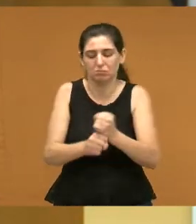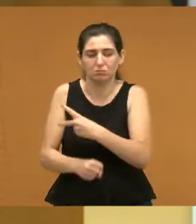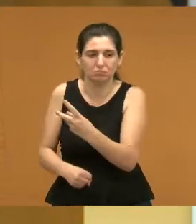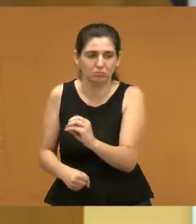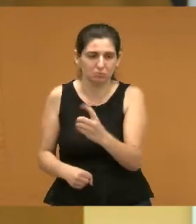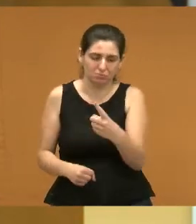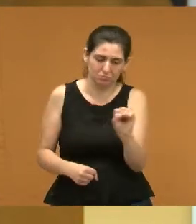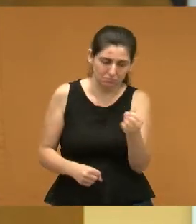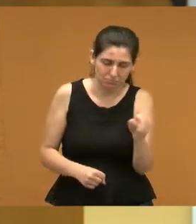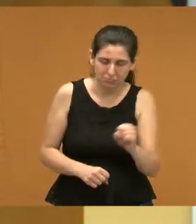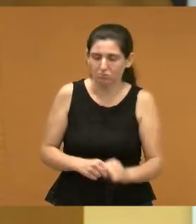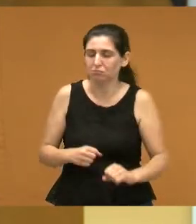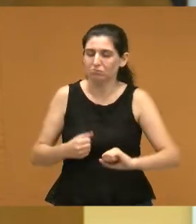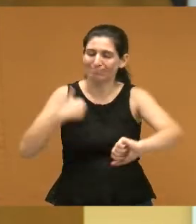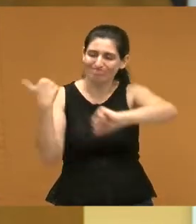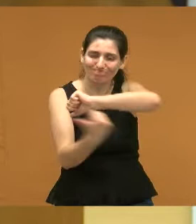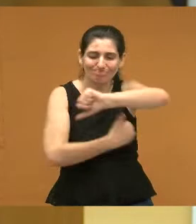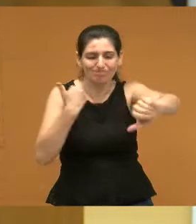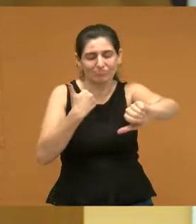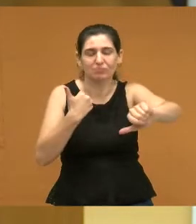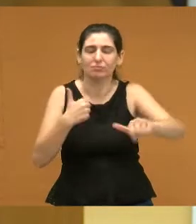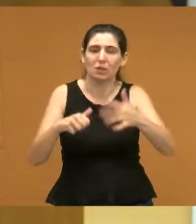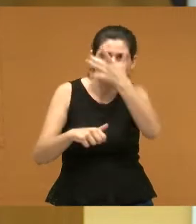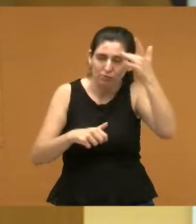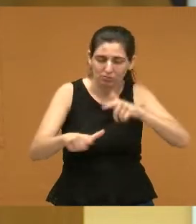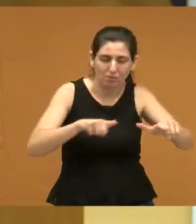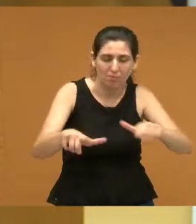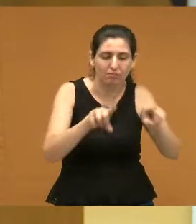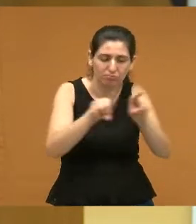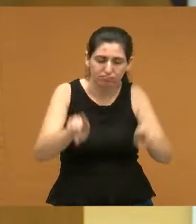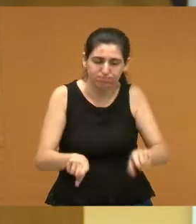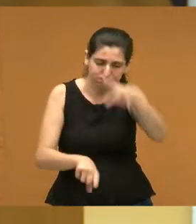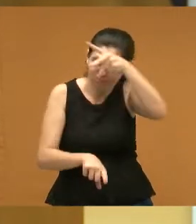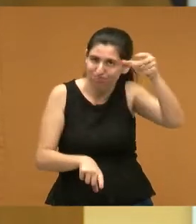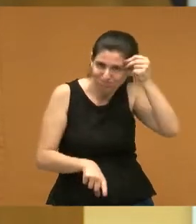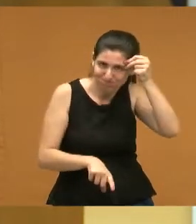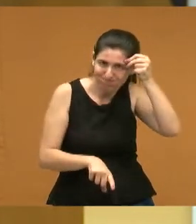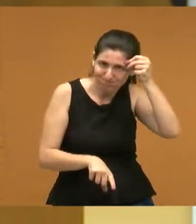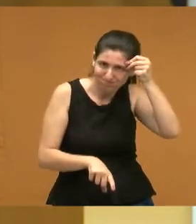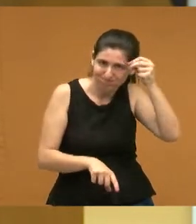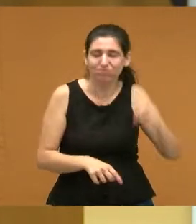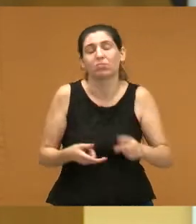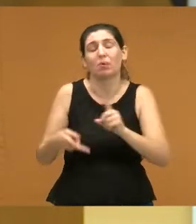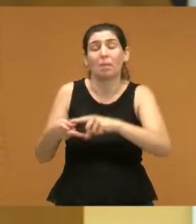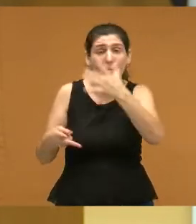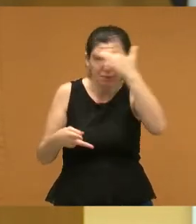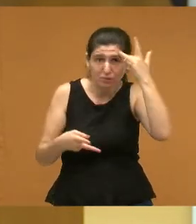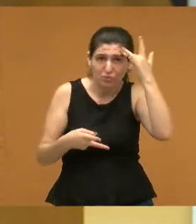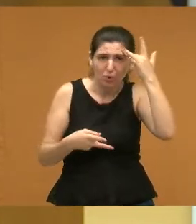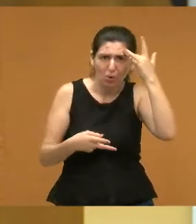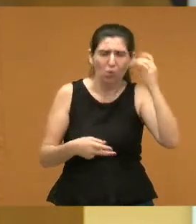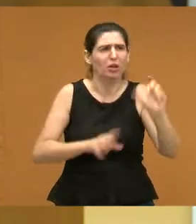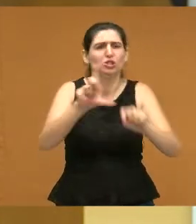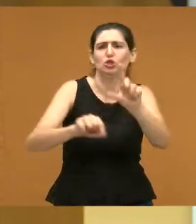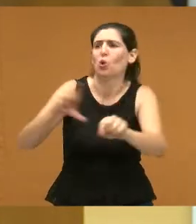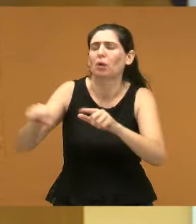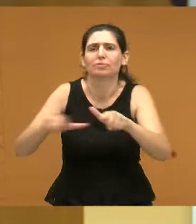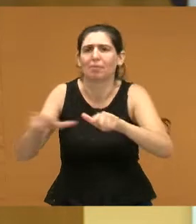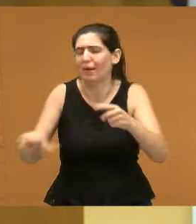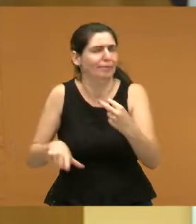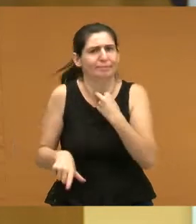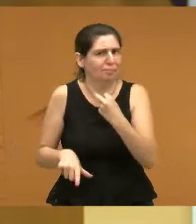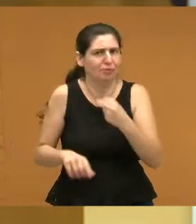26/2018, altera a estrutura administrativa, os cargos de provimento em comissão, cargos de confiança privativos de